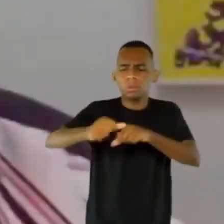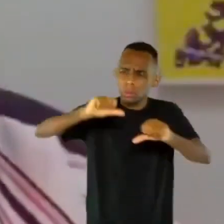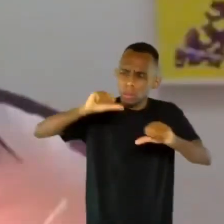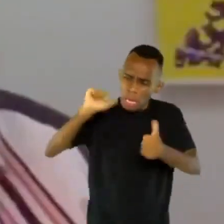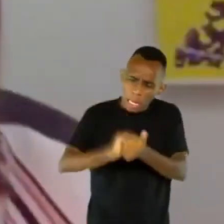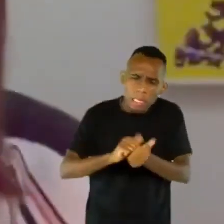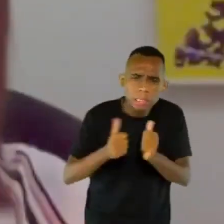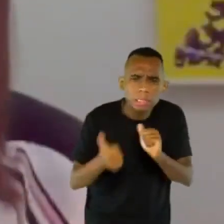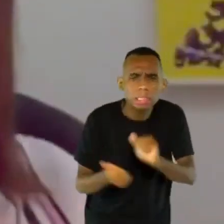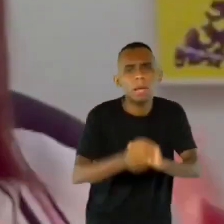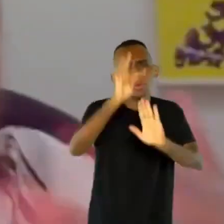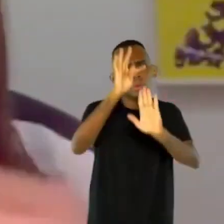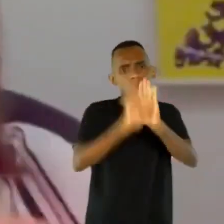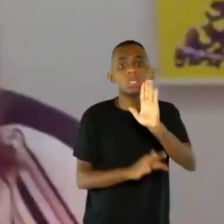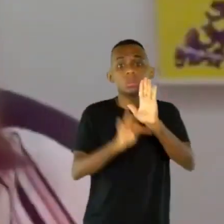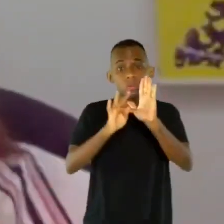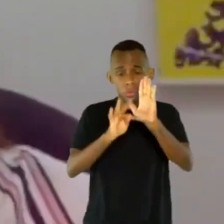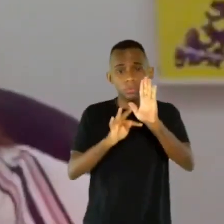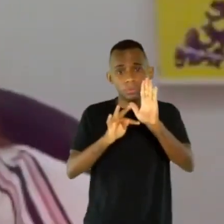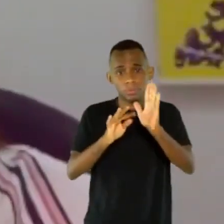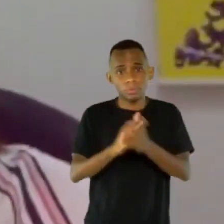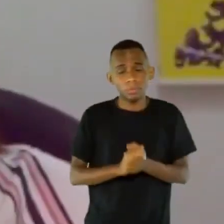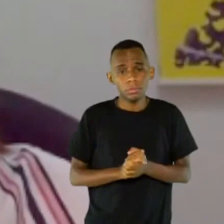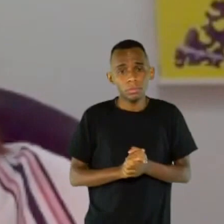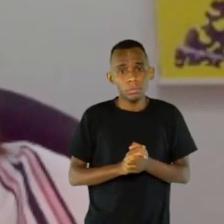uma dimensão completamente